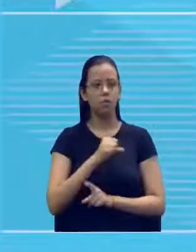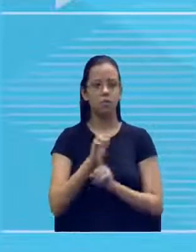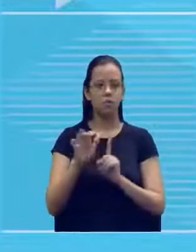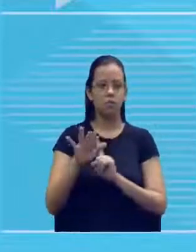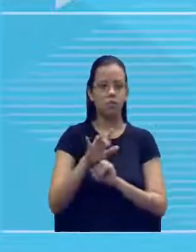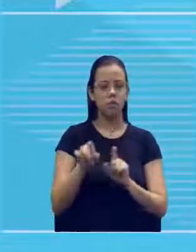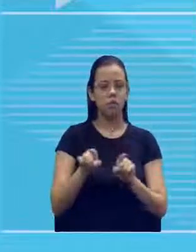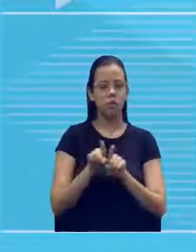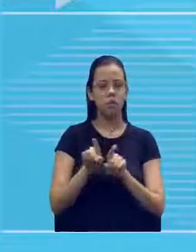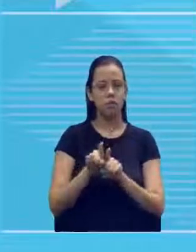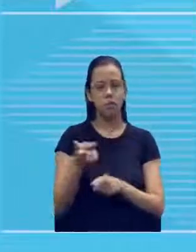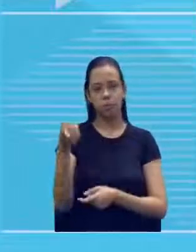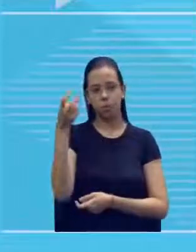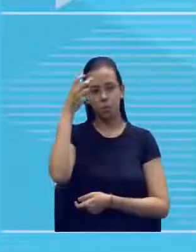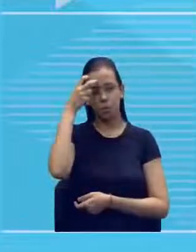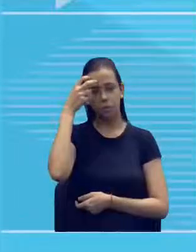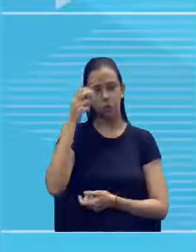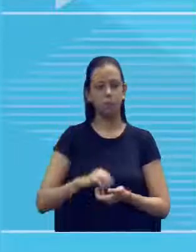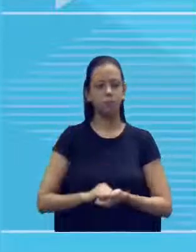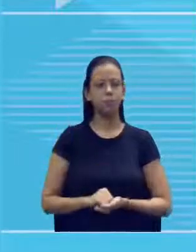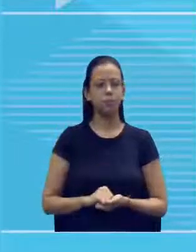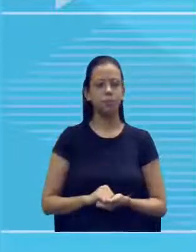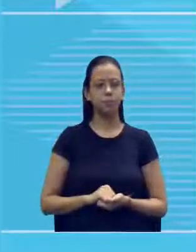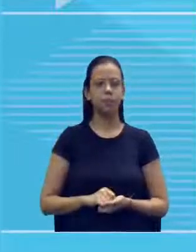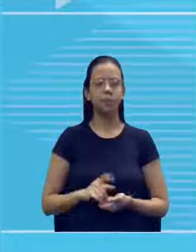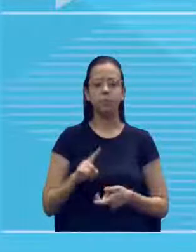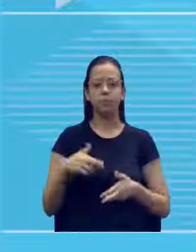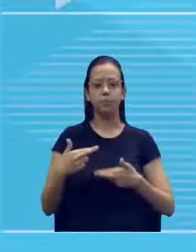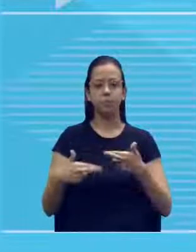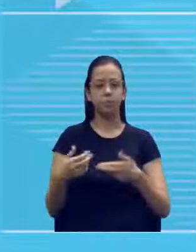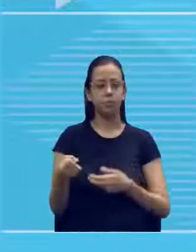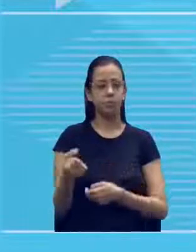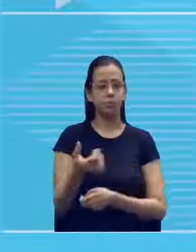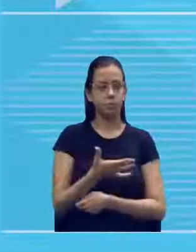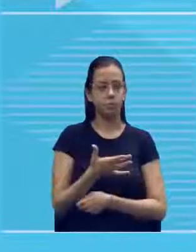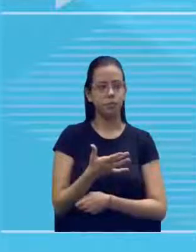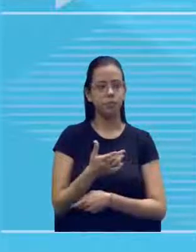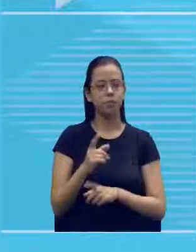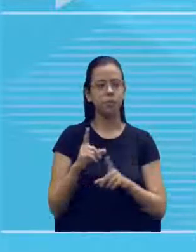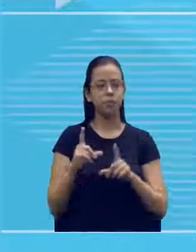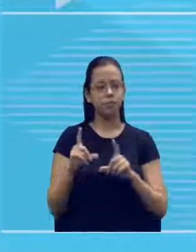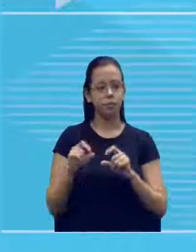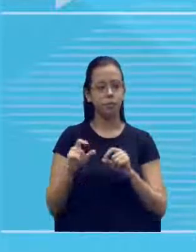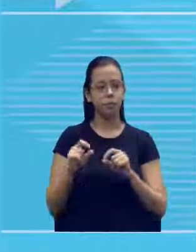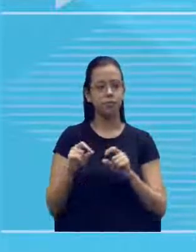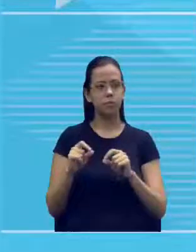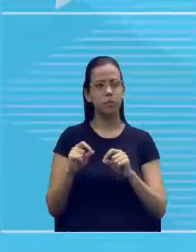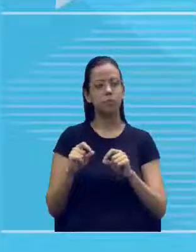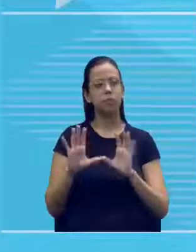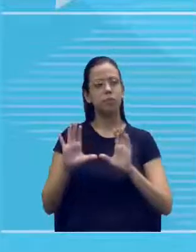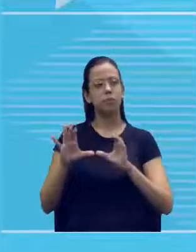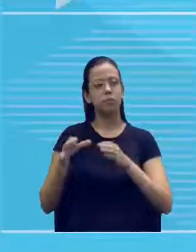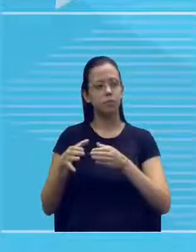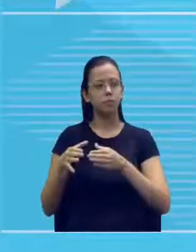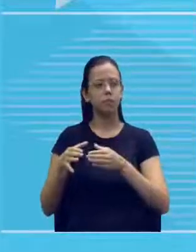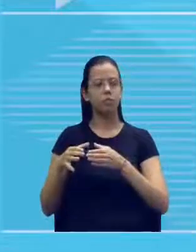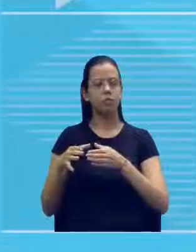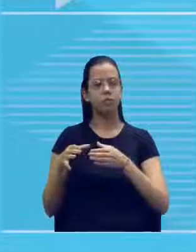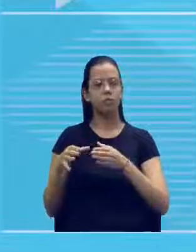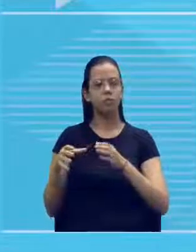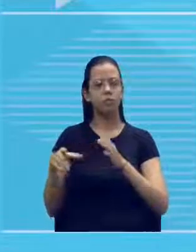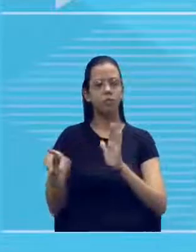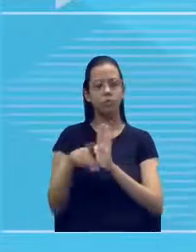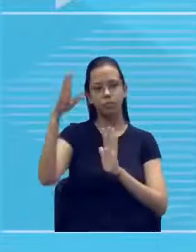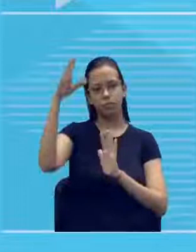e cultural, chamado de Renascimento, as cortes reais também se